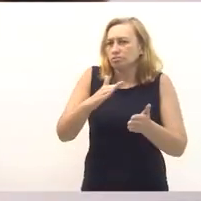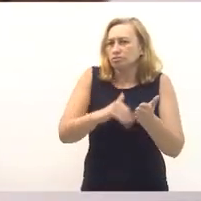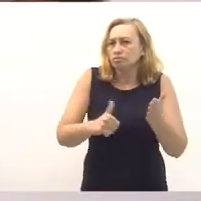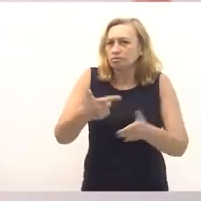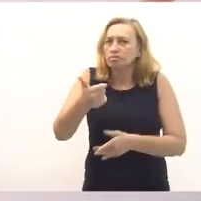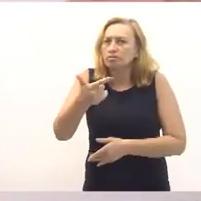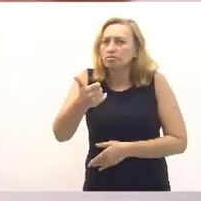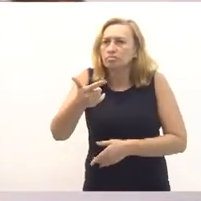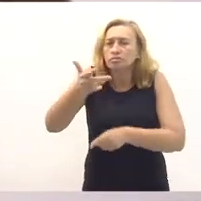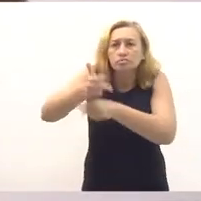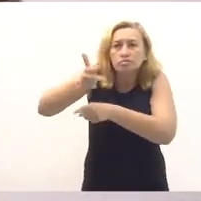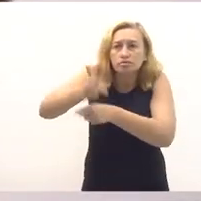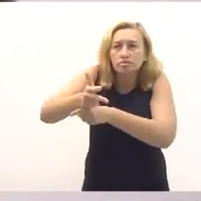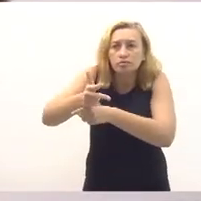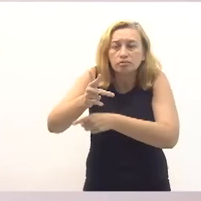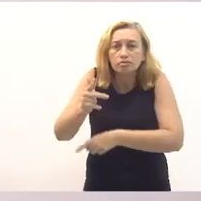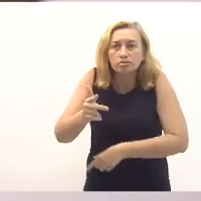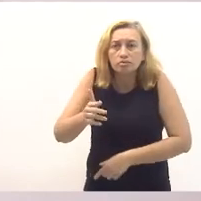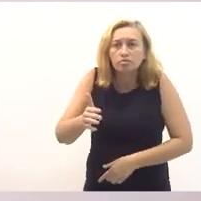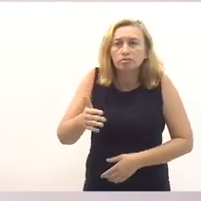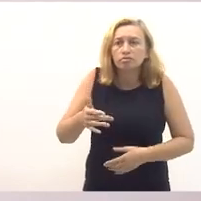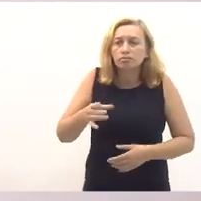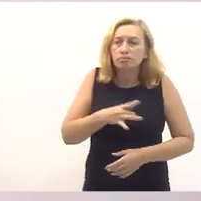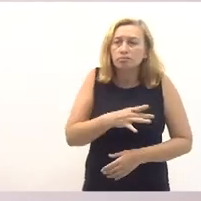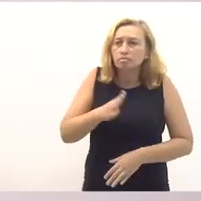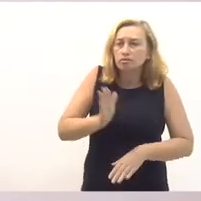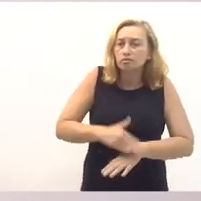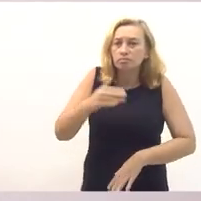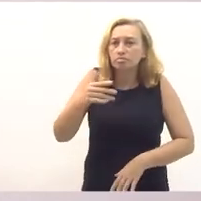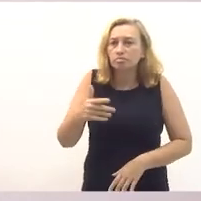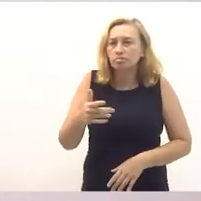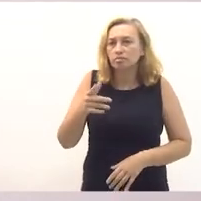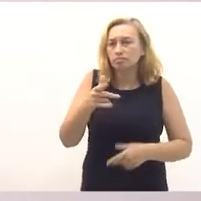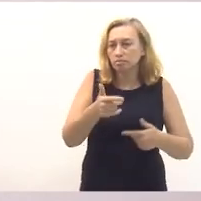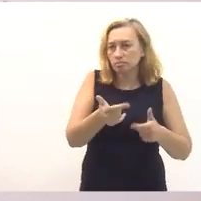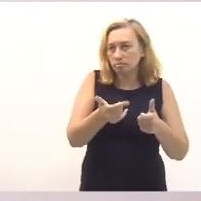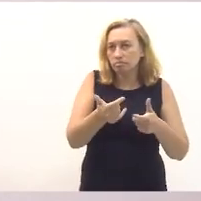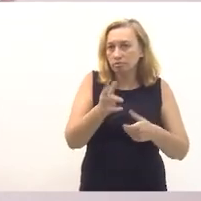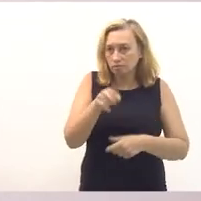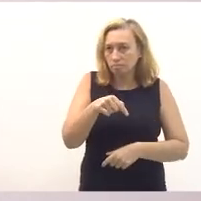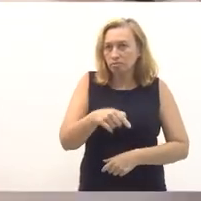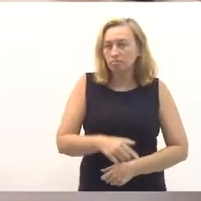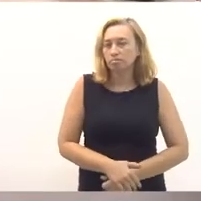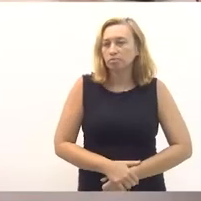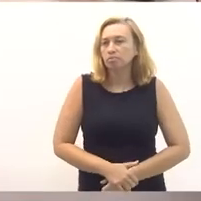pudins e vamos botar câmeras quer ir amedronta mais do que um exclusivo mulher